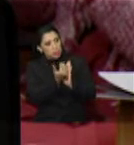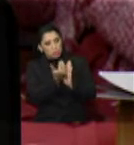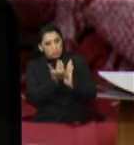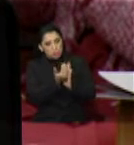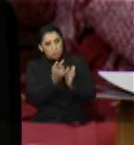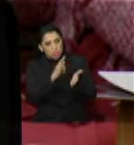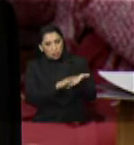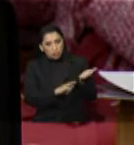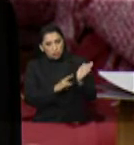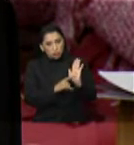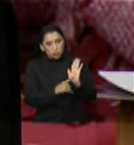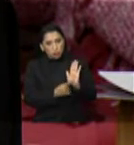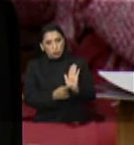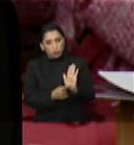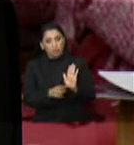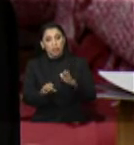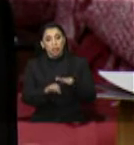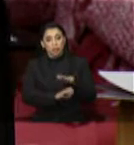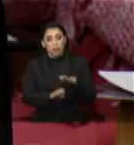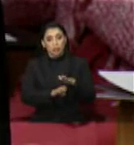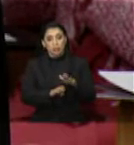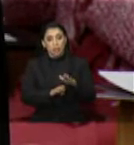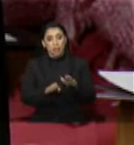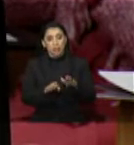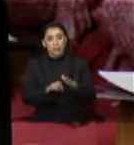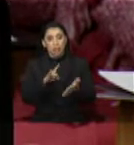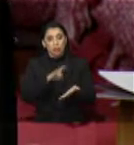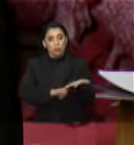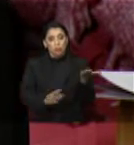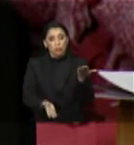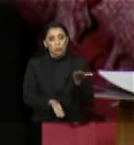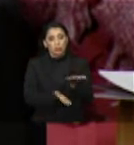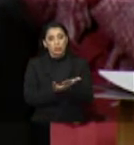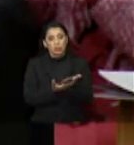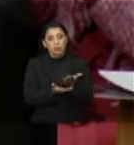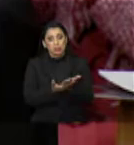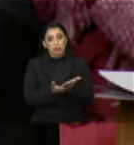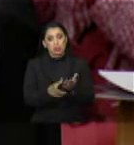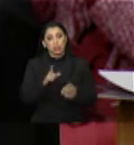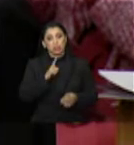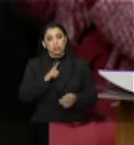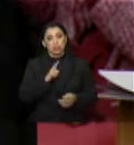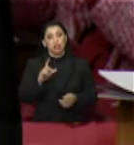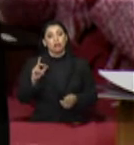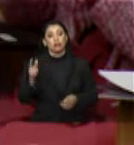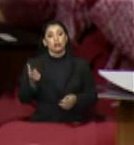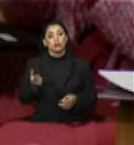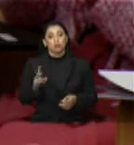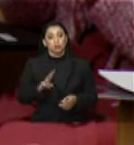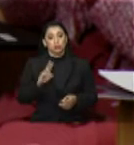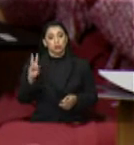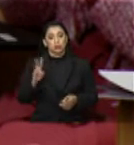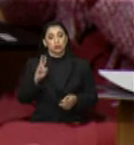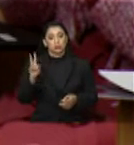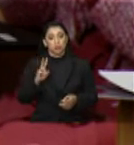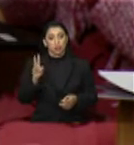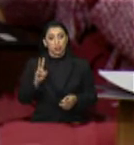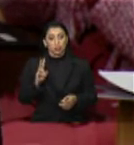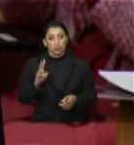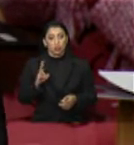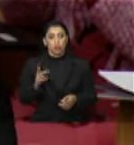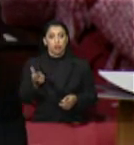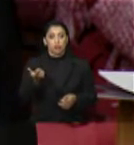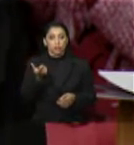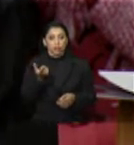repetição de débito a empresa Caraíba metais anexou documentos onde constam os valores por ela aplicados em Over Night aplicação